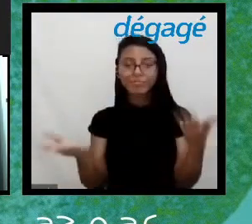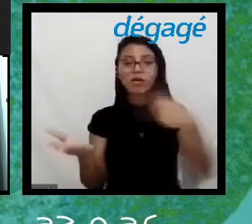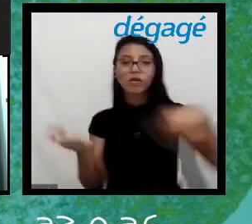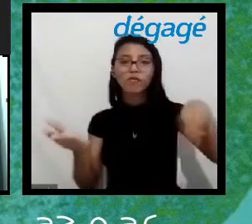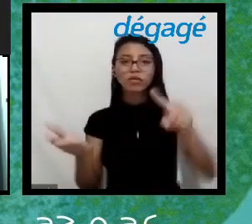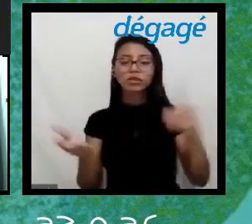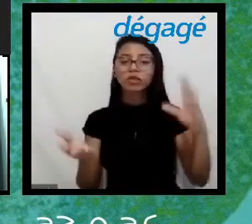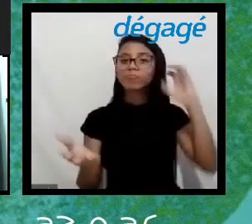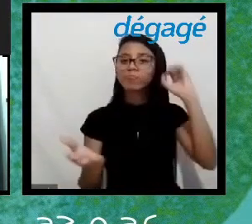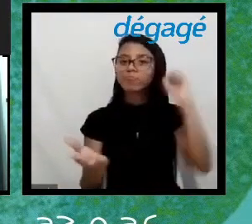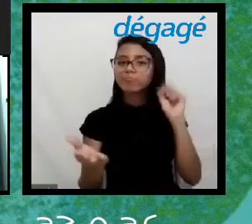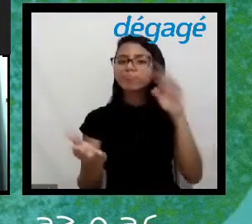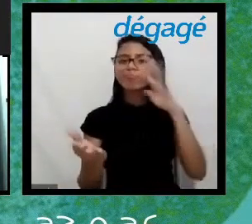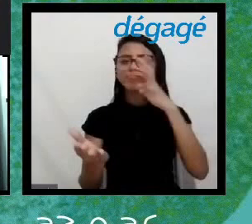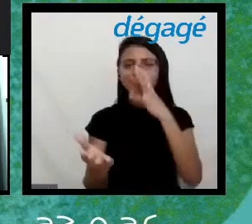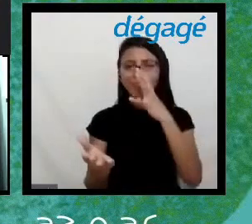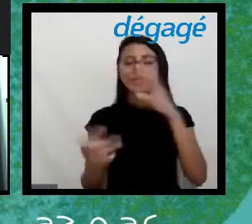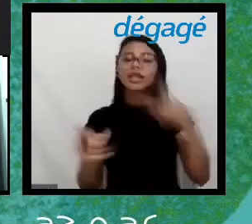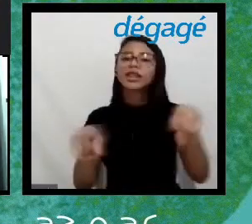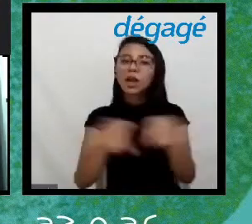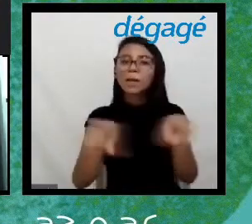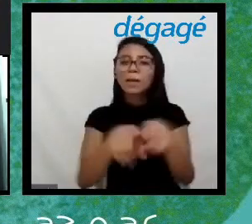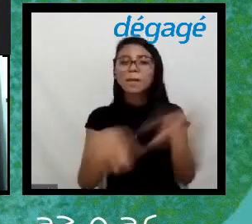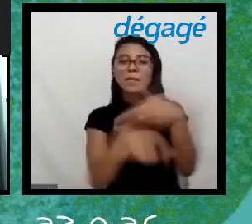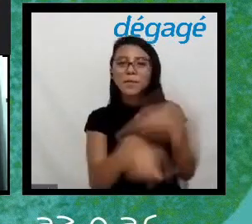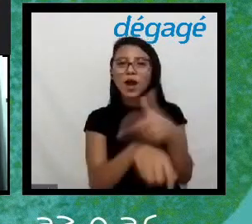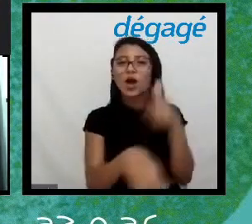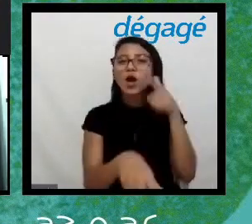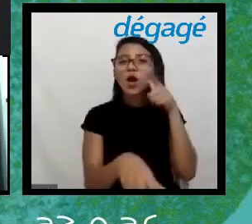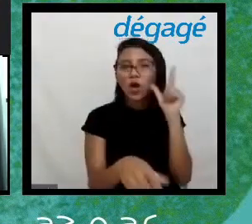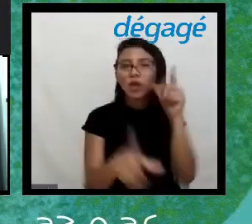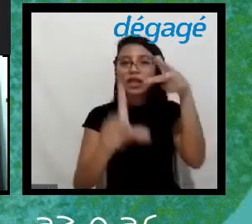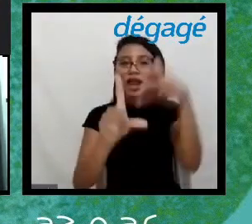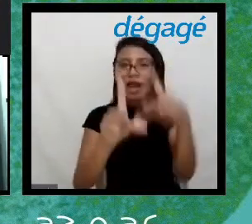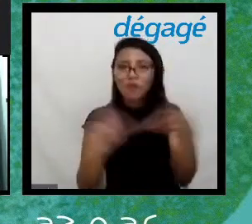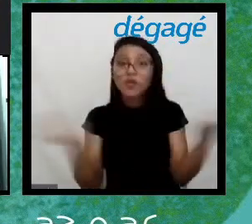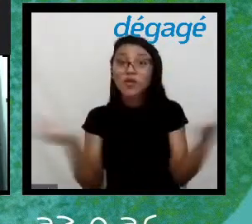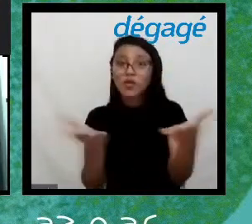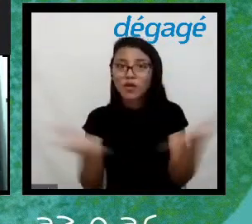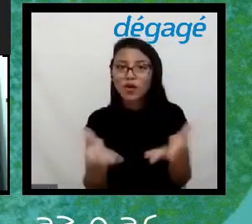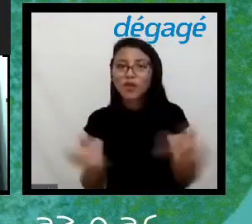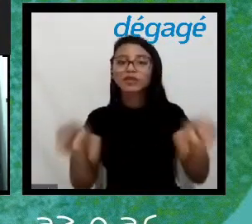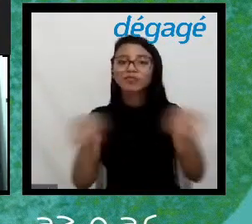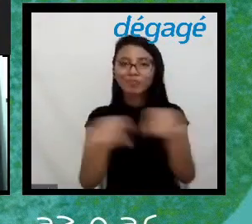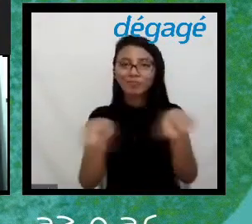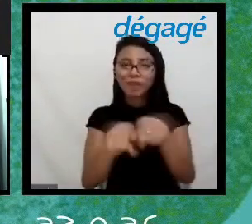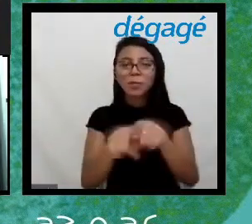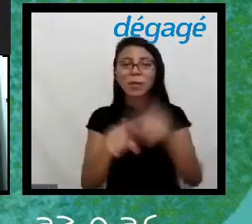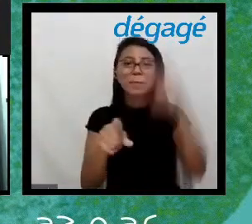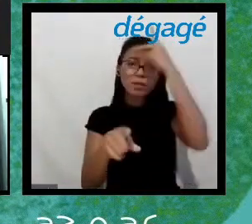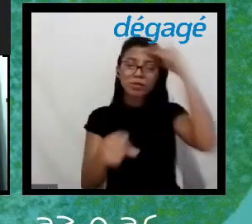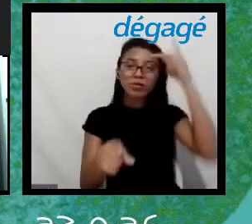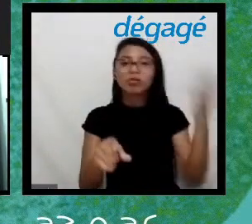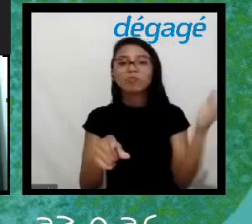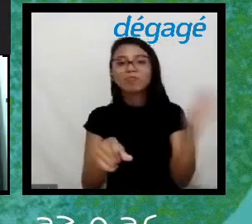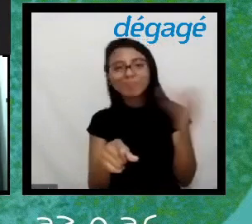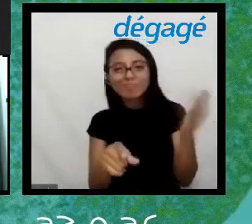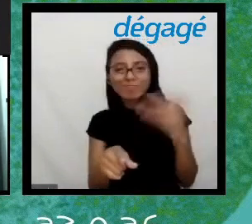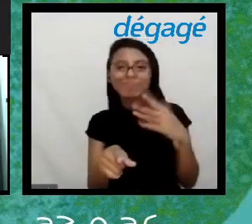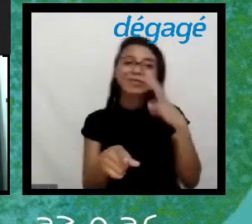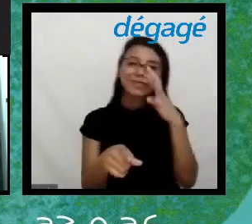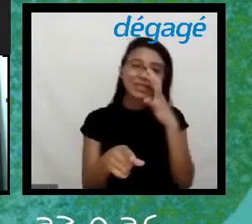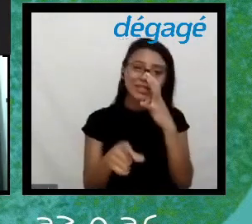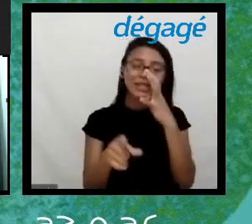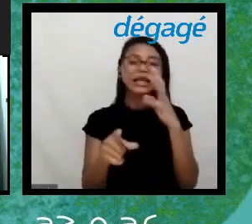que estiveram ontem e que estão conosco essa noite, e quem mais vai chegando pelo nosso canal de YouTube,